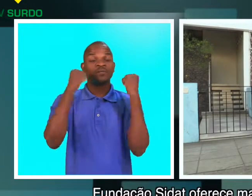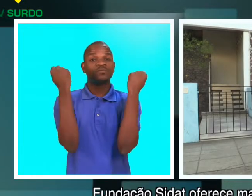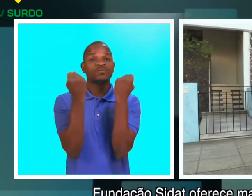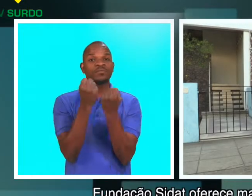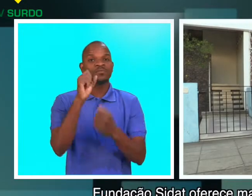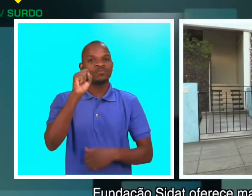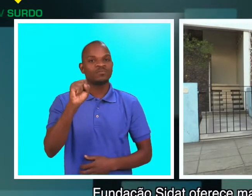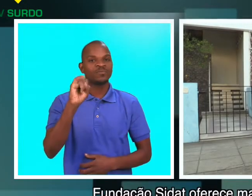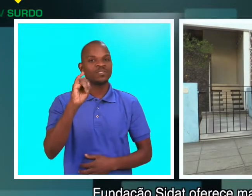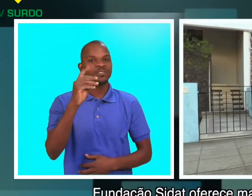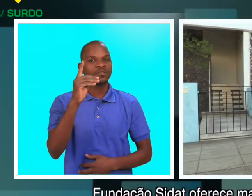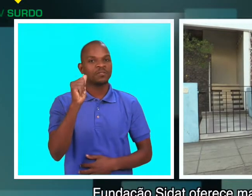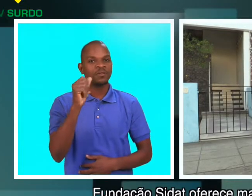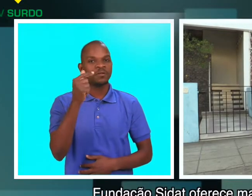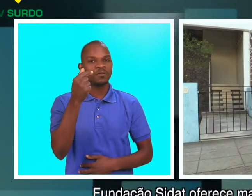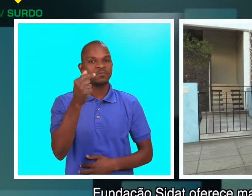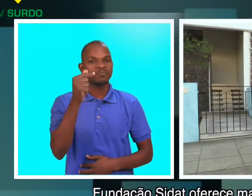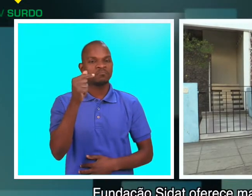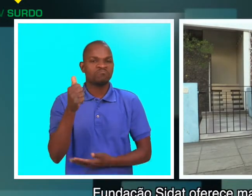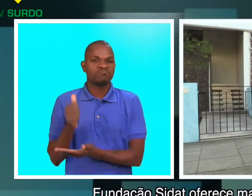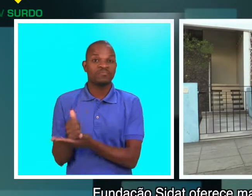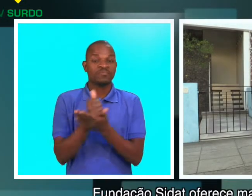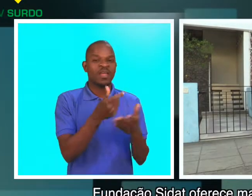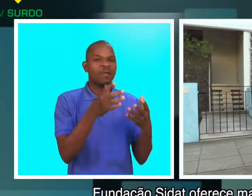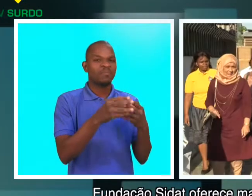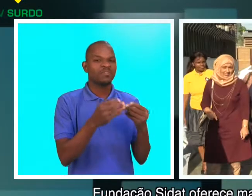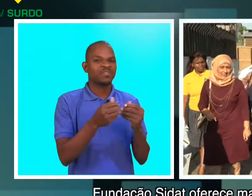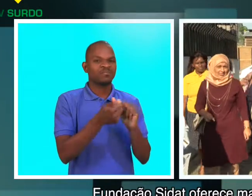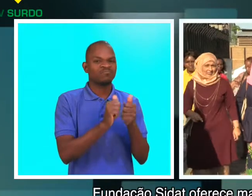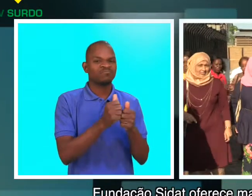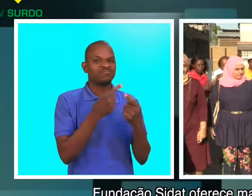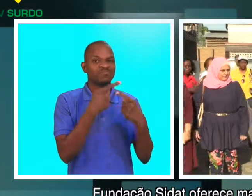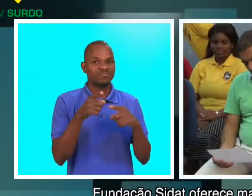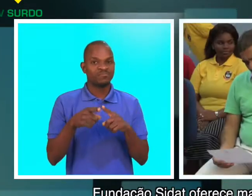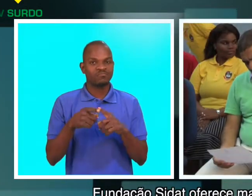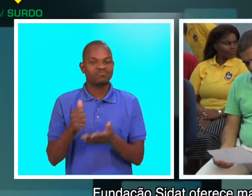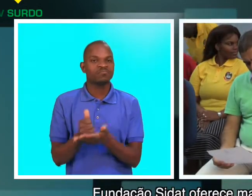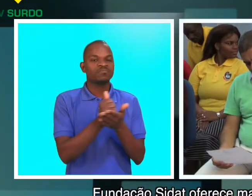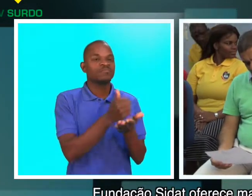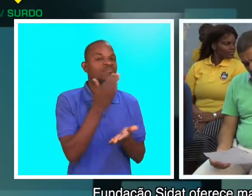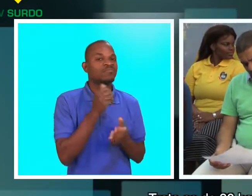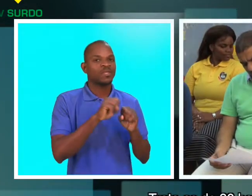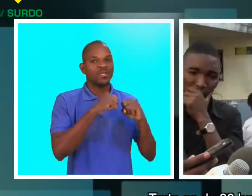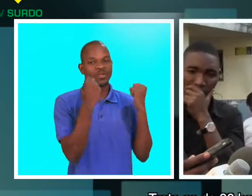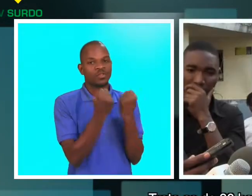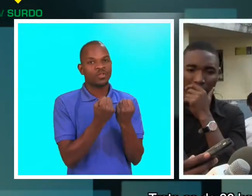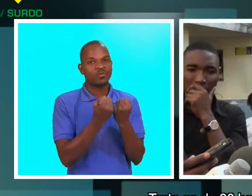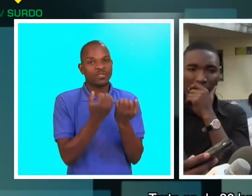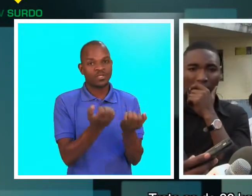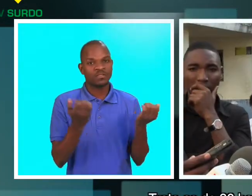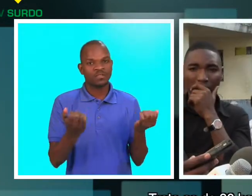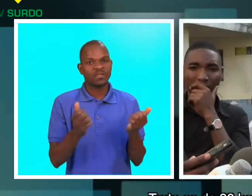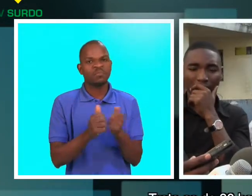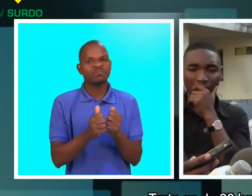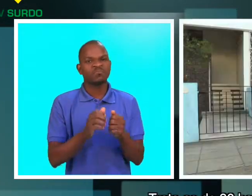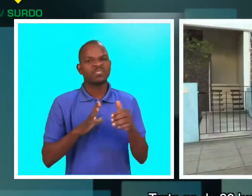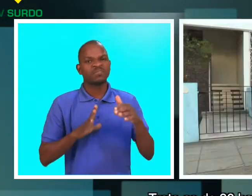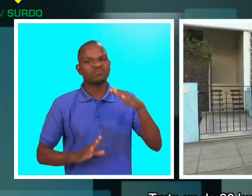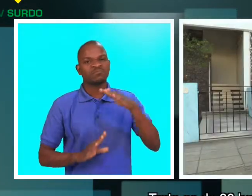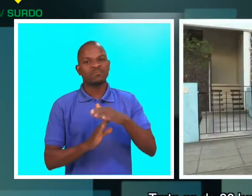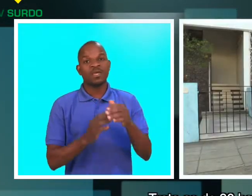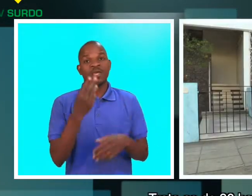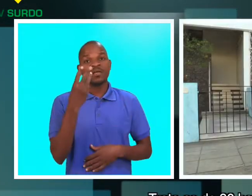Fundação Cidade oferece material desportivo diverso a organizações contenedores de Moçambique. Trata-se de 30 bolas